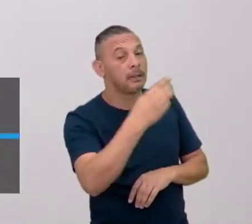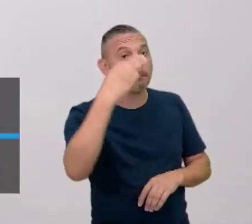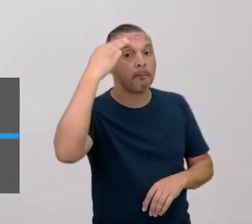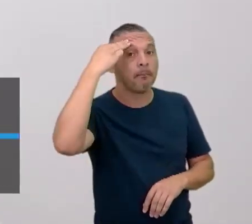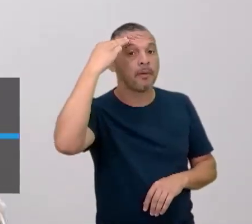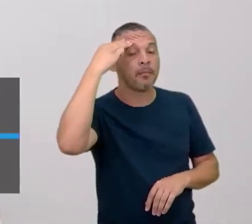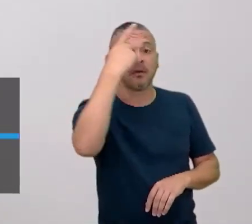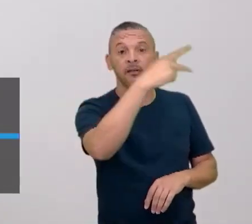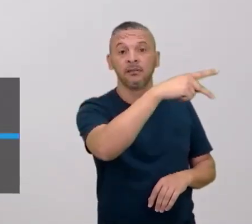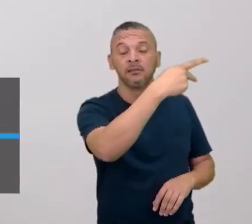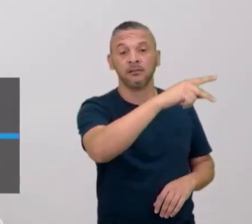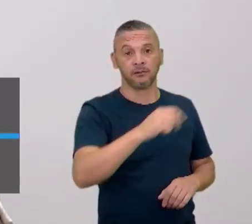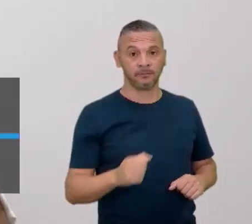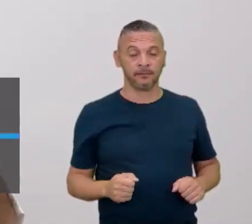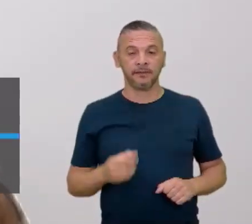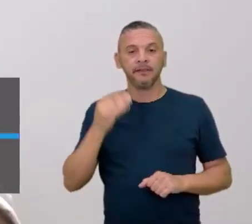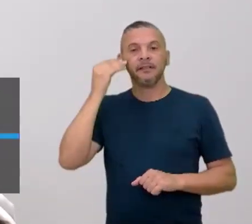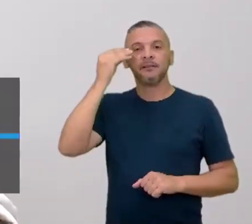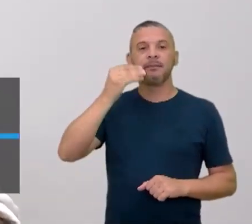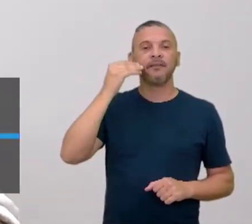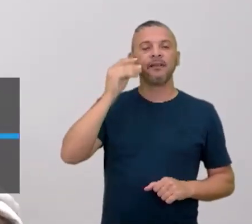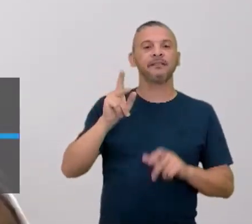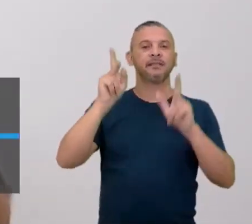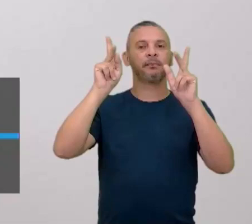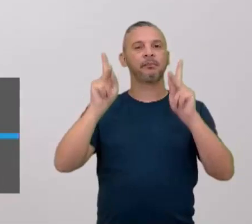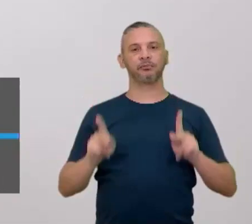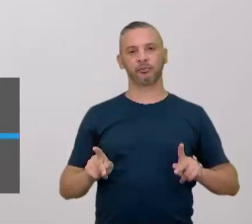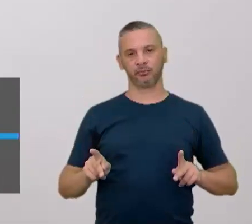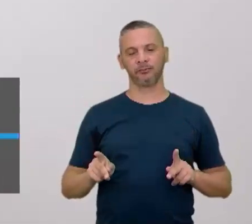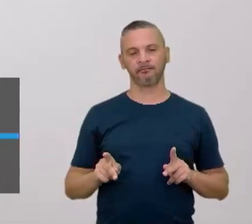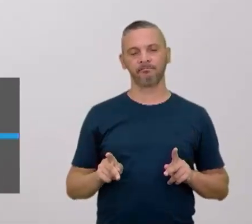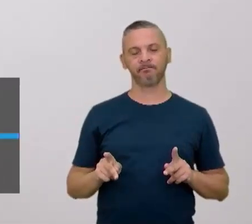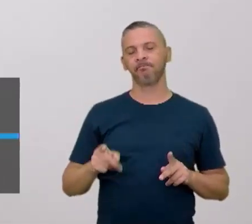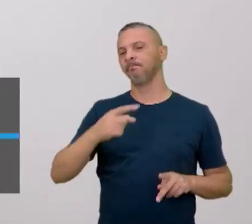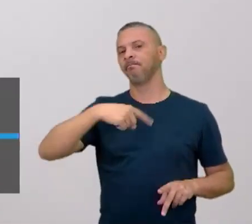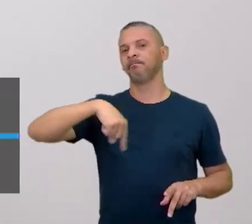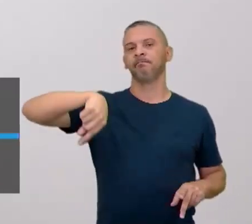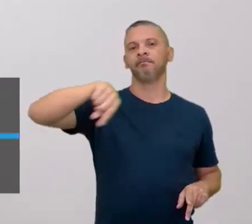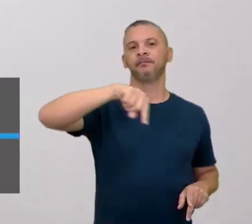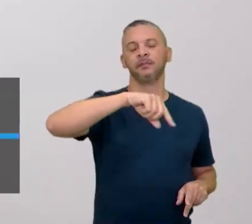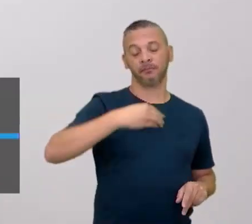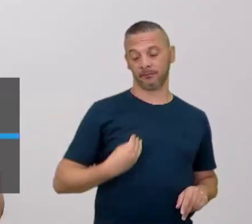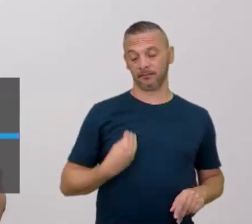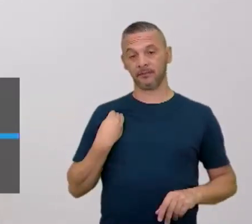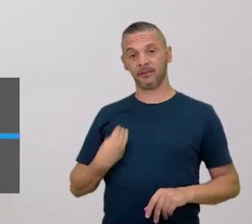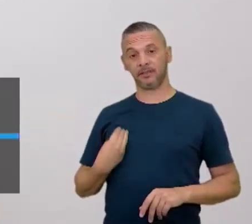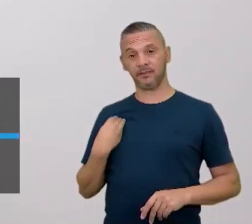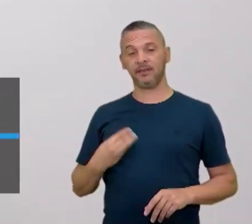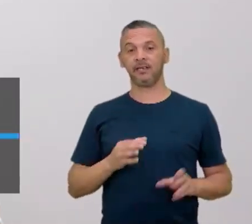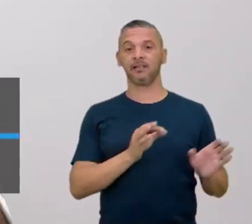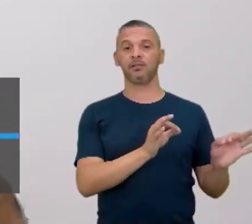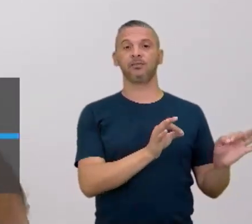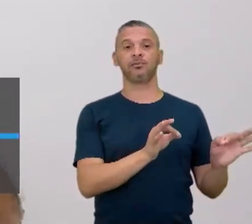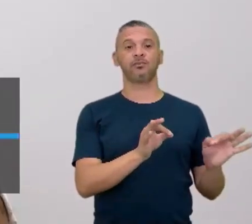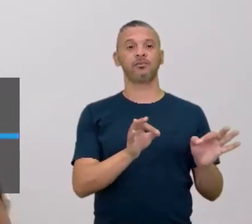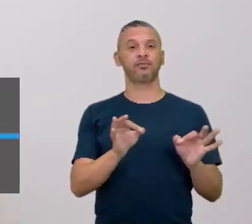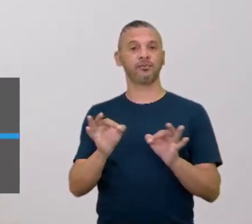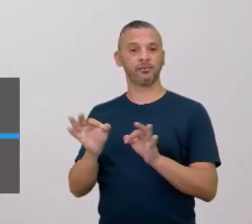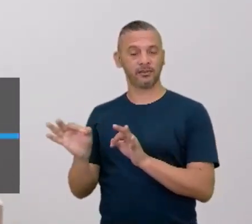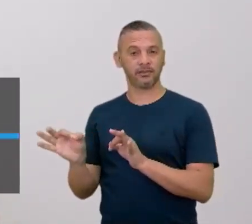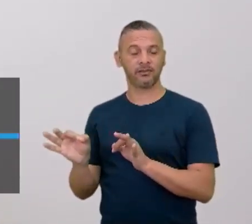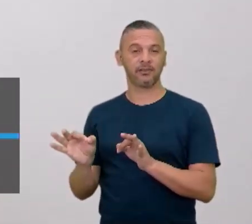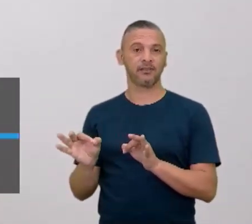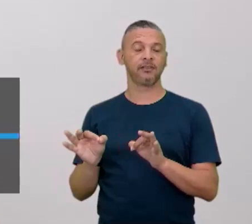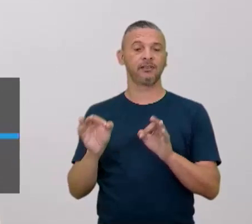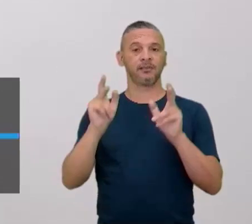memória popular, as experiências das pessoas comuns que fazem parte da vida, do cotidiano, do dia a